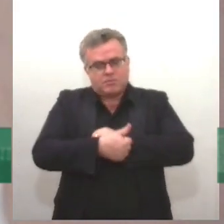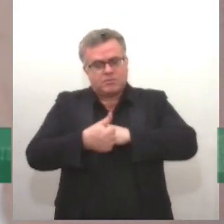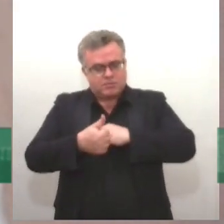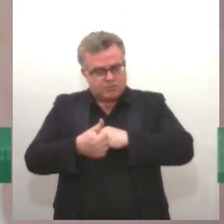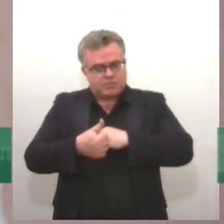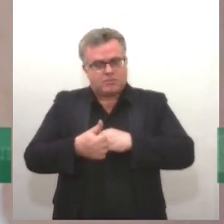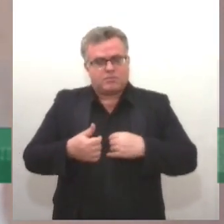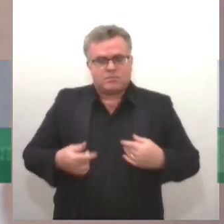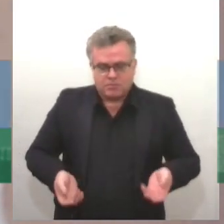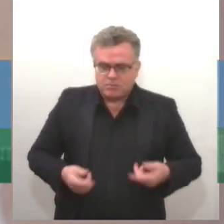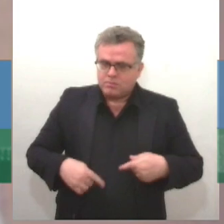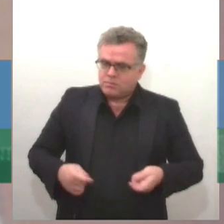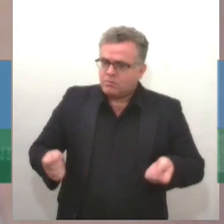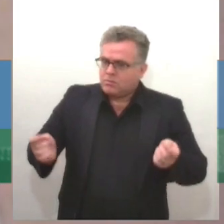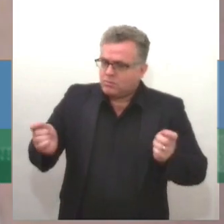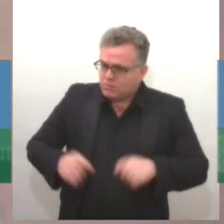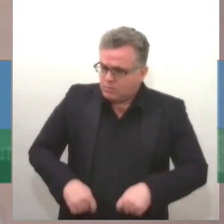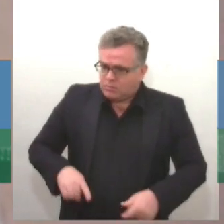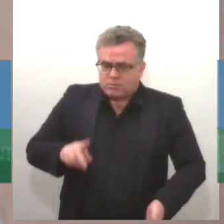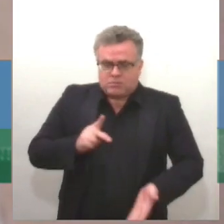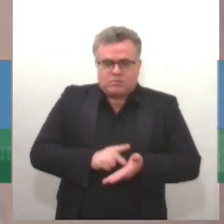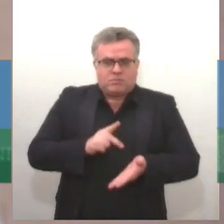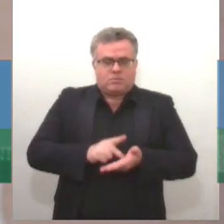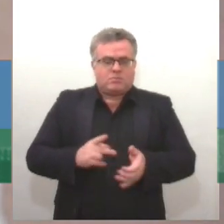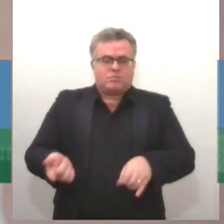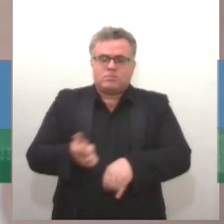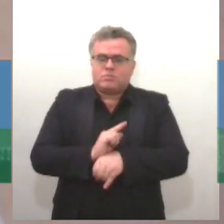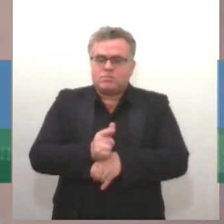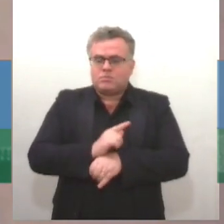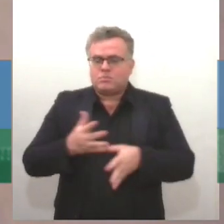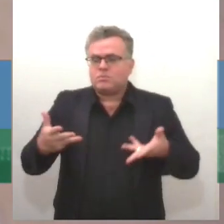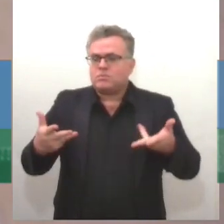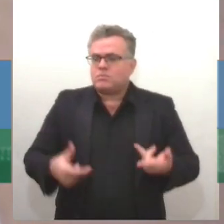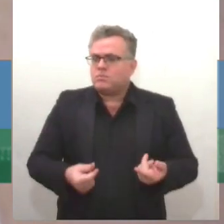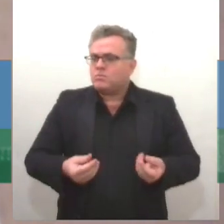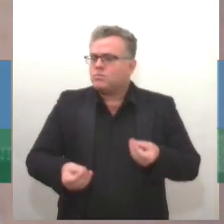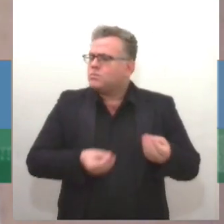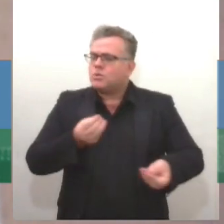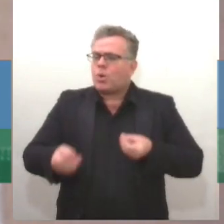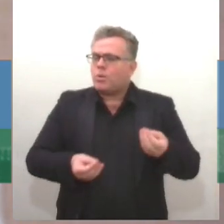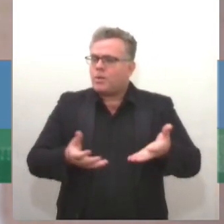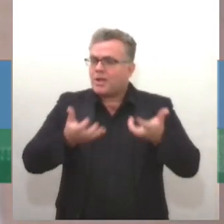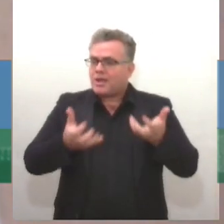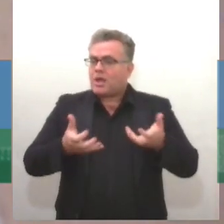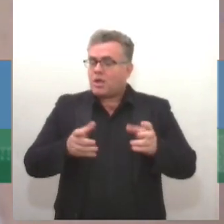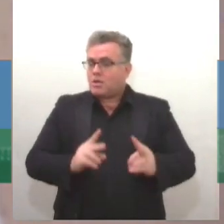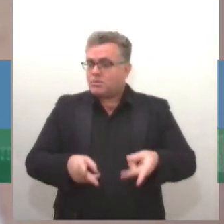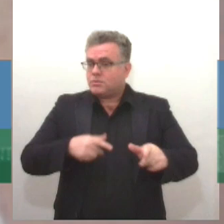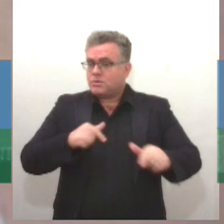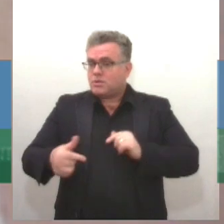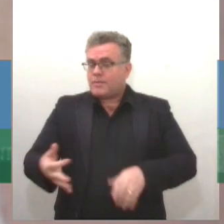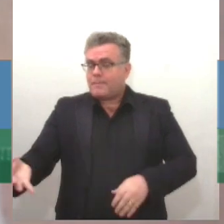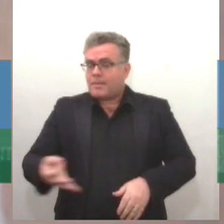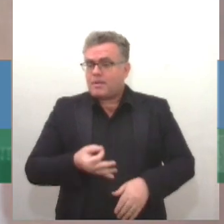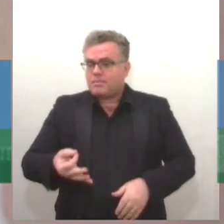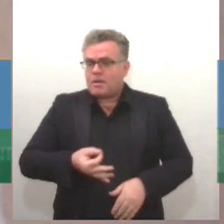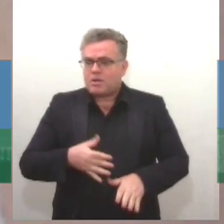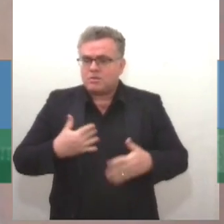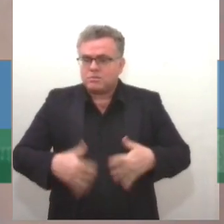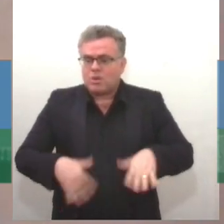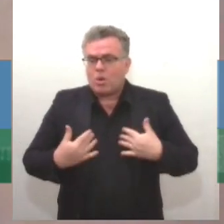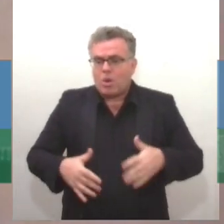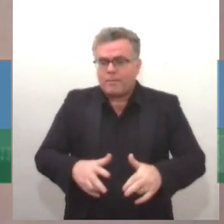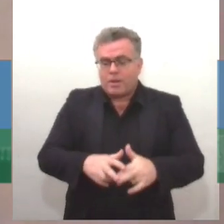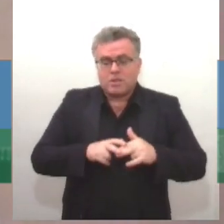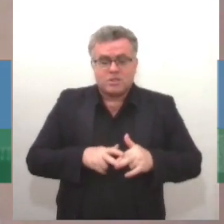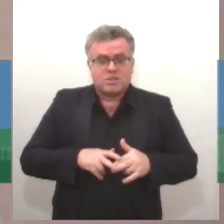capacidade realmente de gestão, de prover serviços eficientes. Isso não se faz na lei. A lei dá